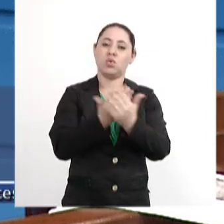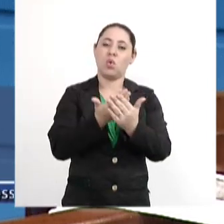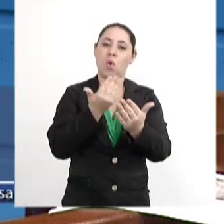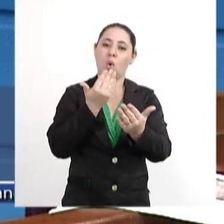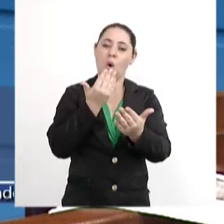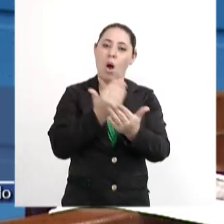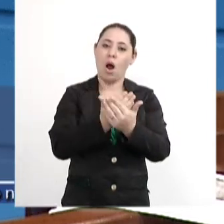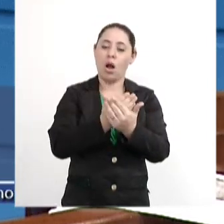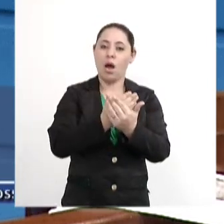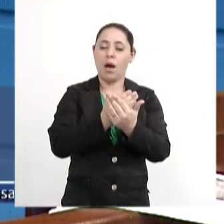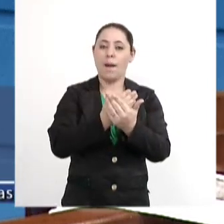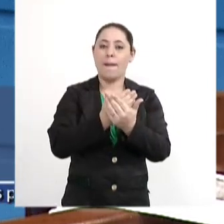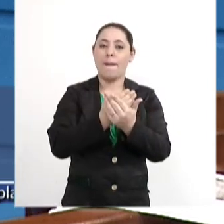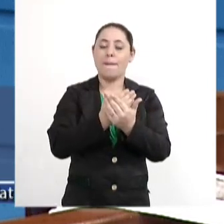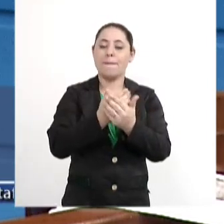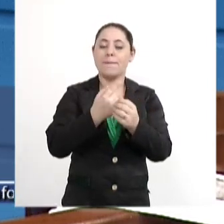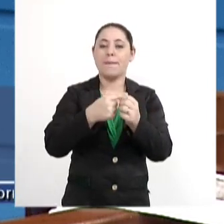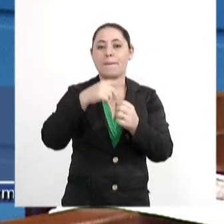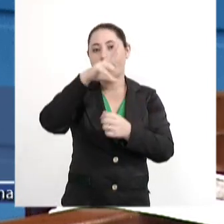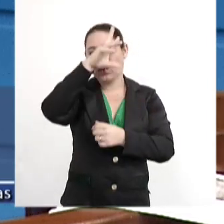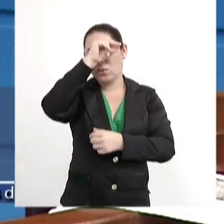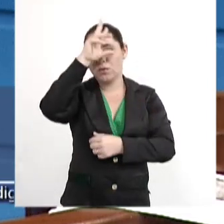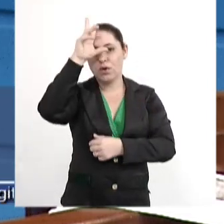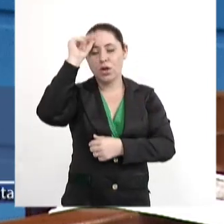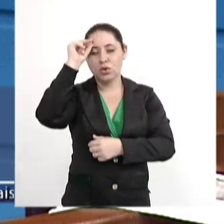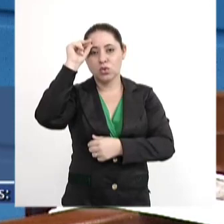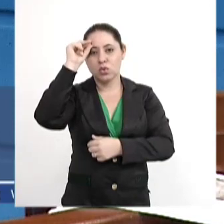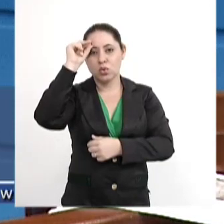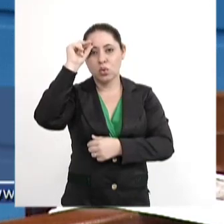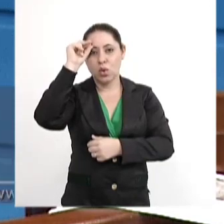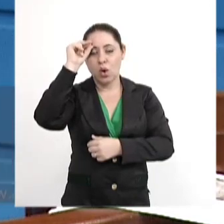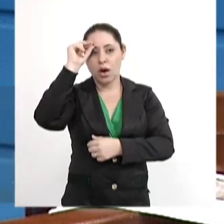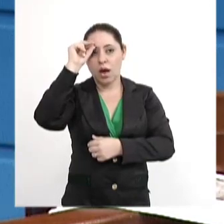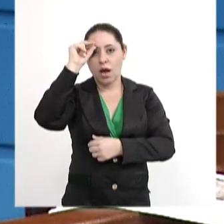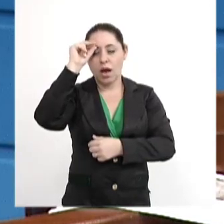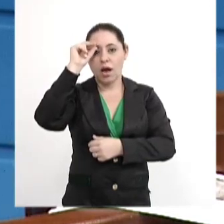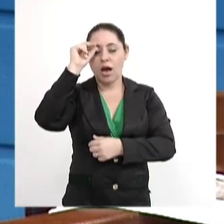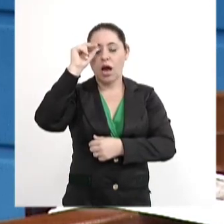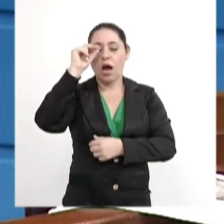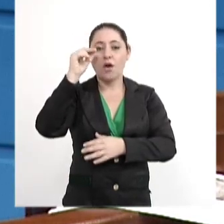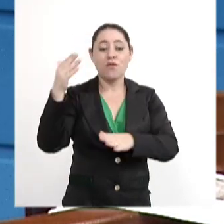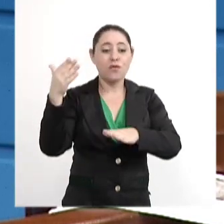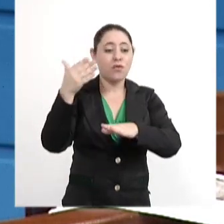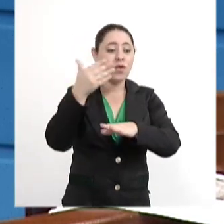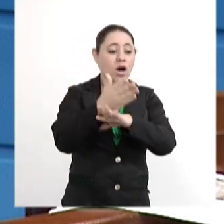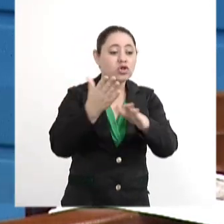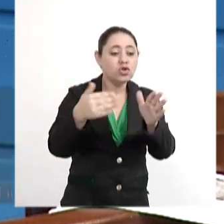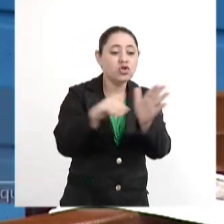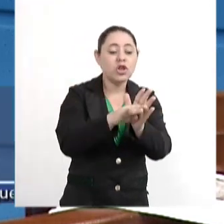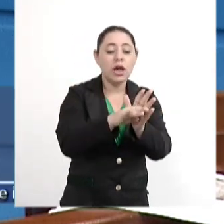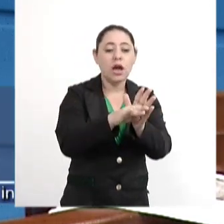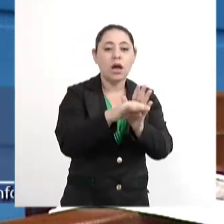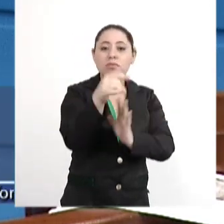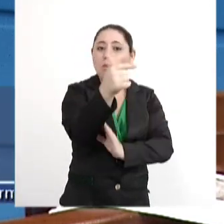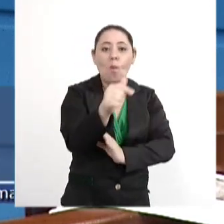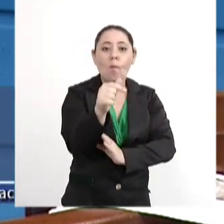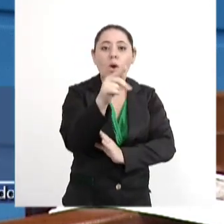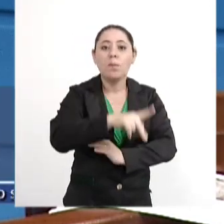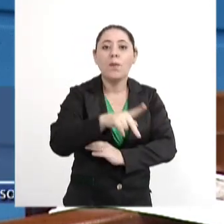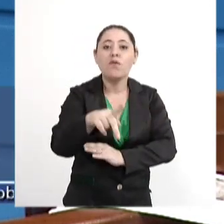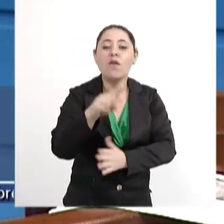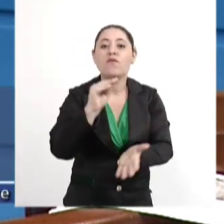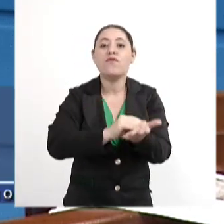da rede municipal aqui de Campo Grande foram dispensados por falta de professores.